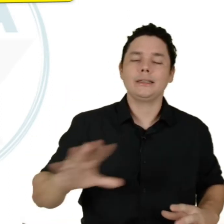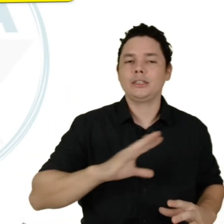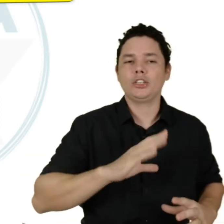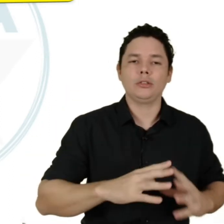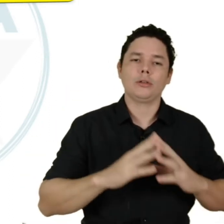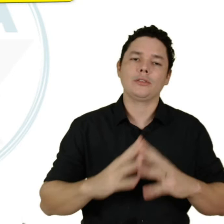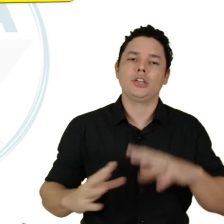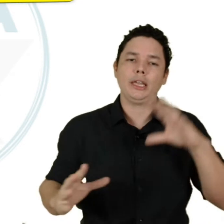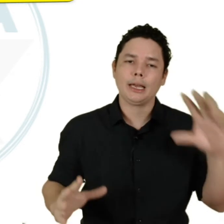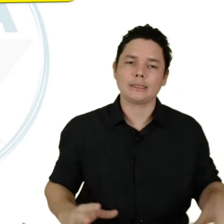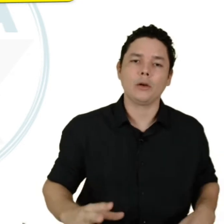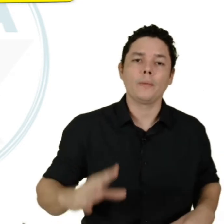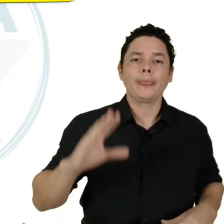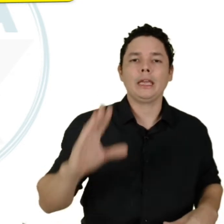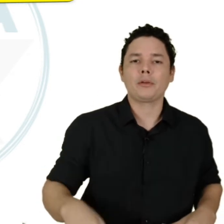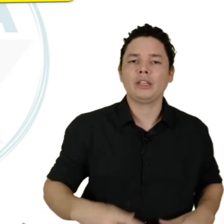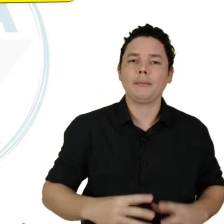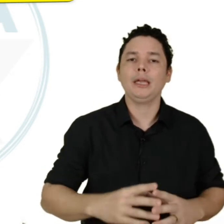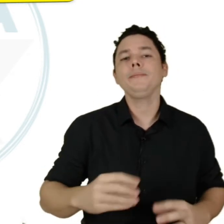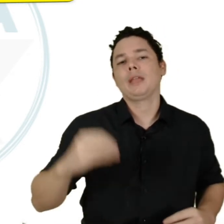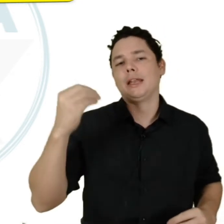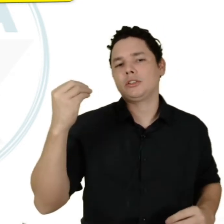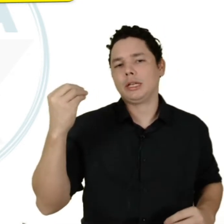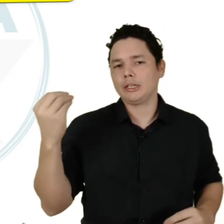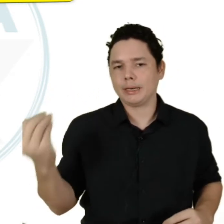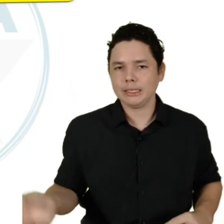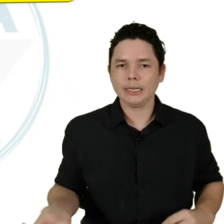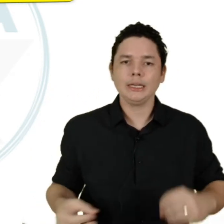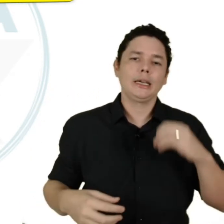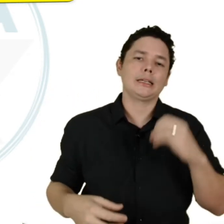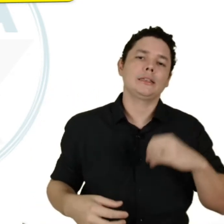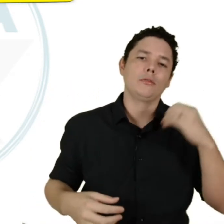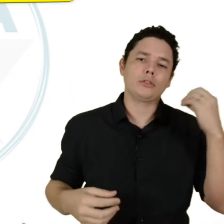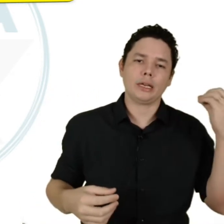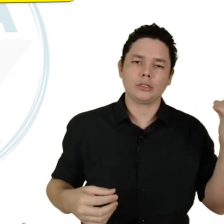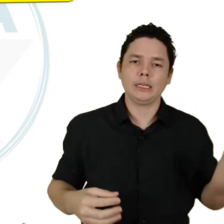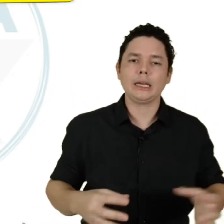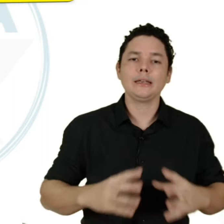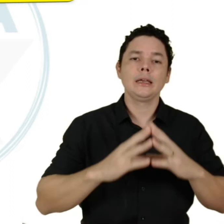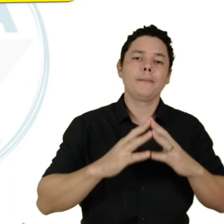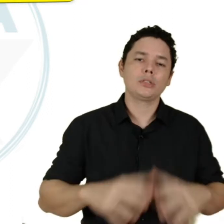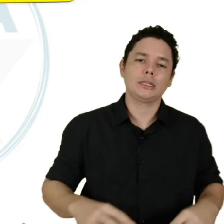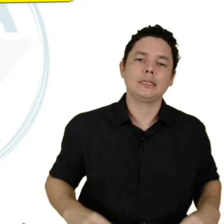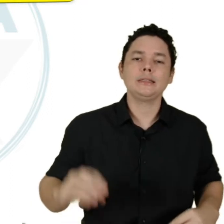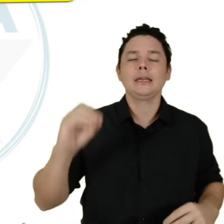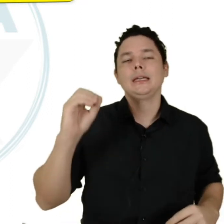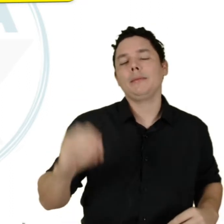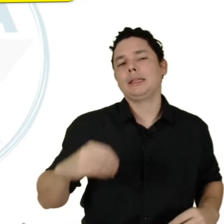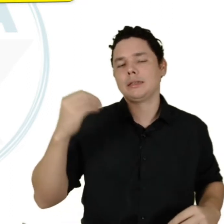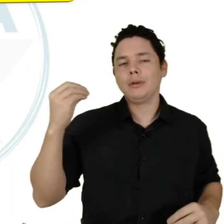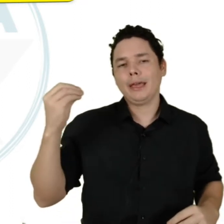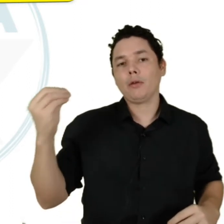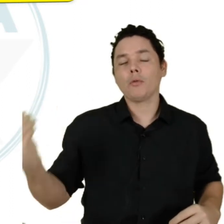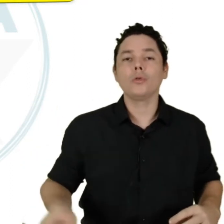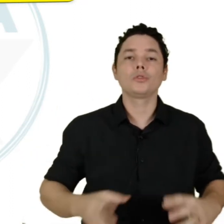será exigido, no caso de reintegração e aproveitamento, a nacionalidade brasileira, quitação com as obrigações militares, bons antecedentes e